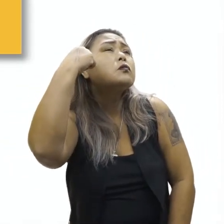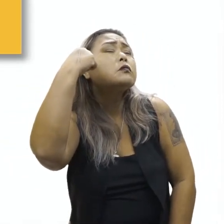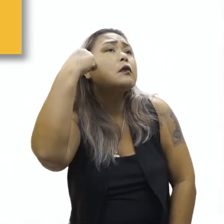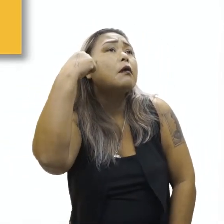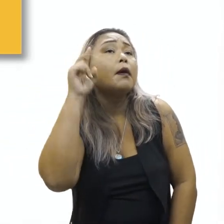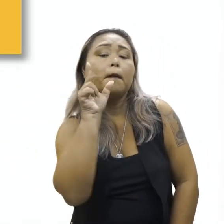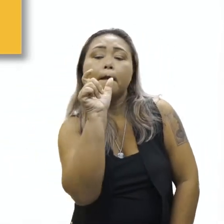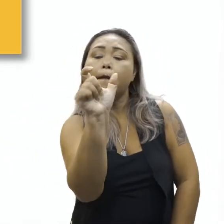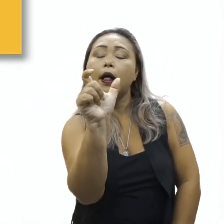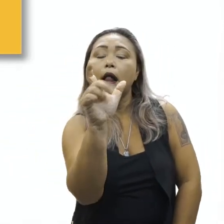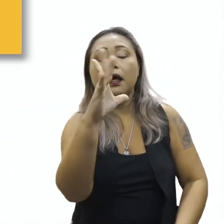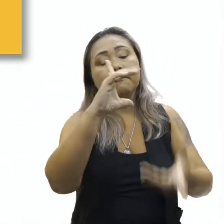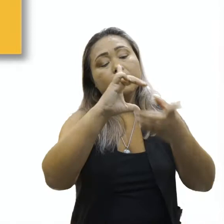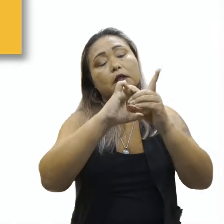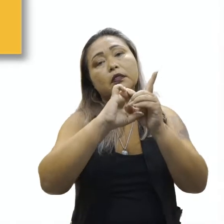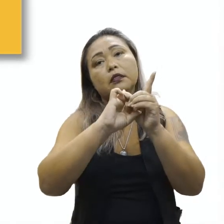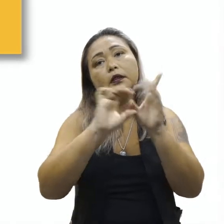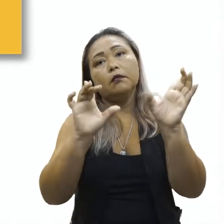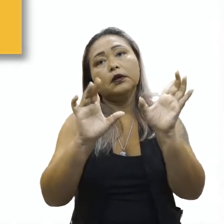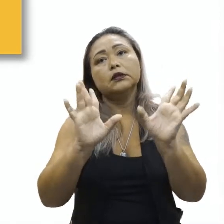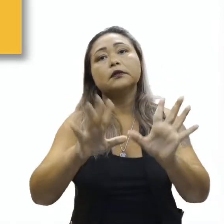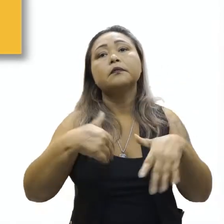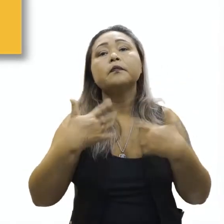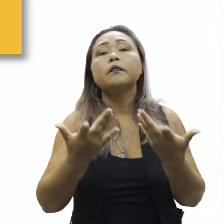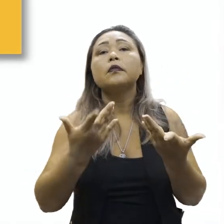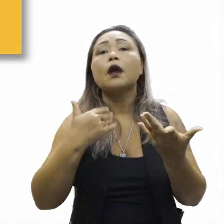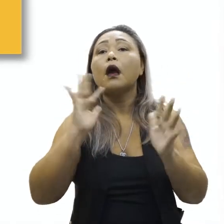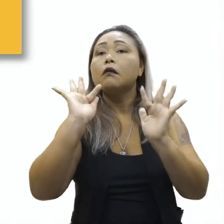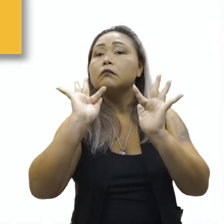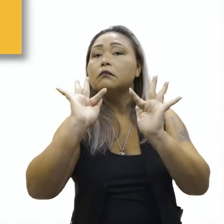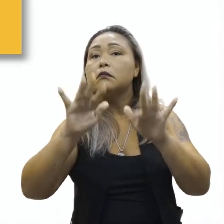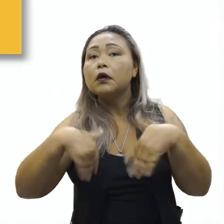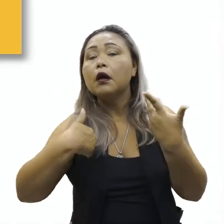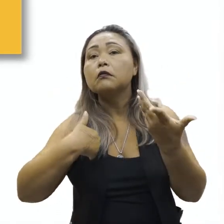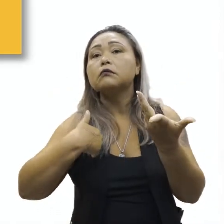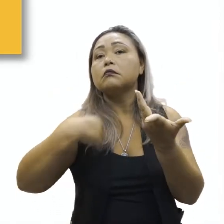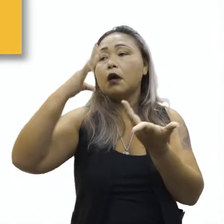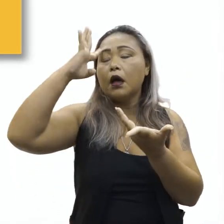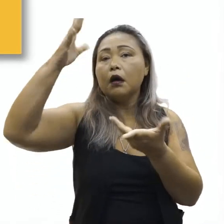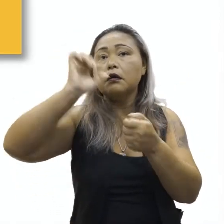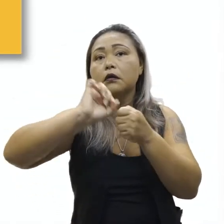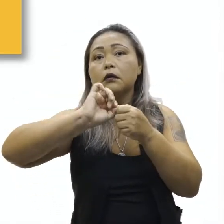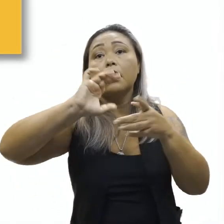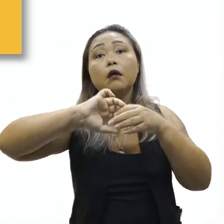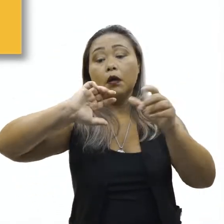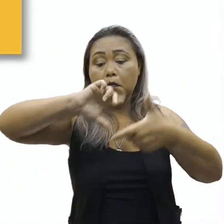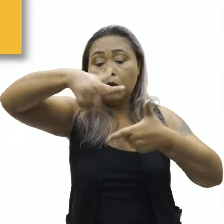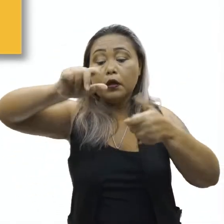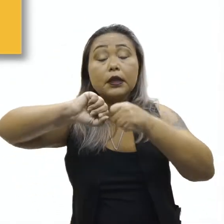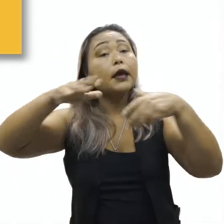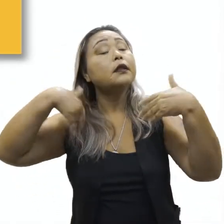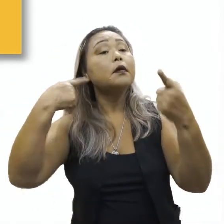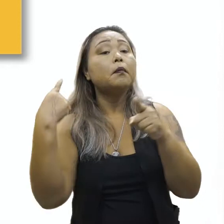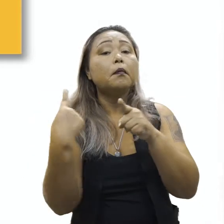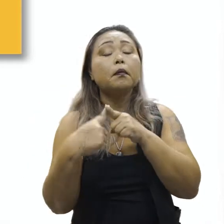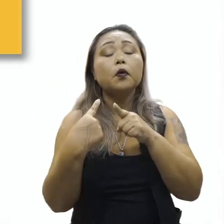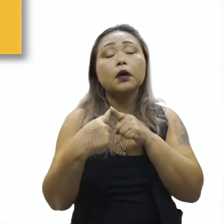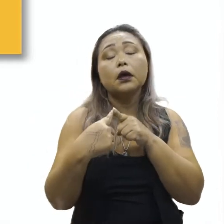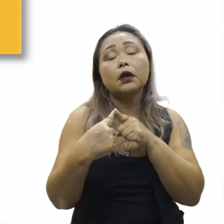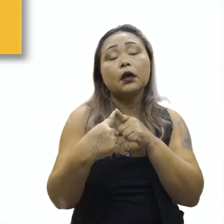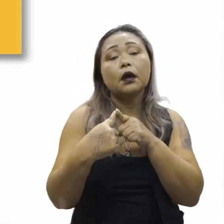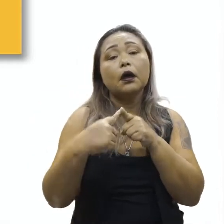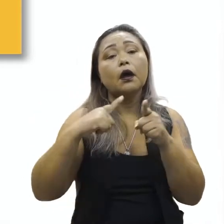palavra democracia. A gente também vai terminar falando sobre teoria democrática moderna, até porque a gente tem aí